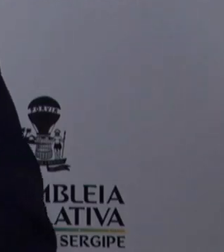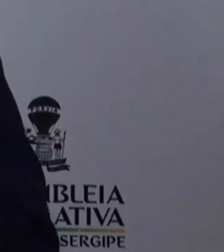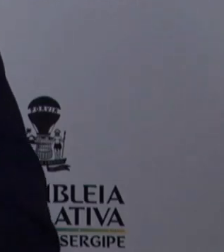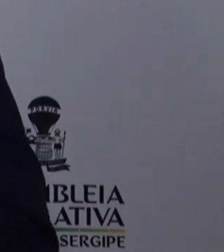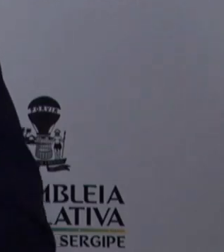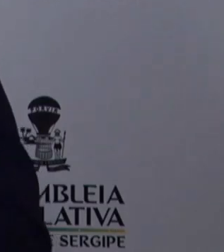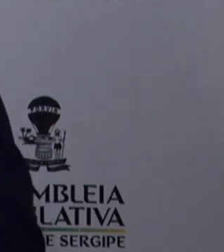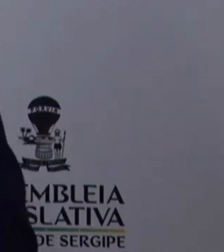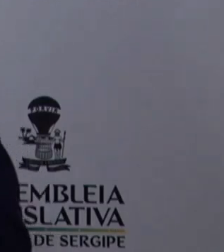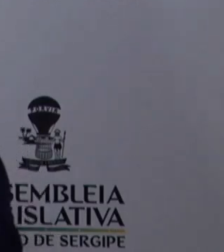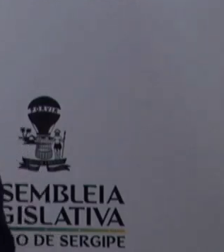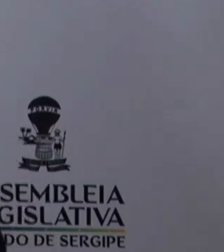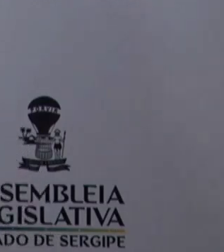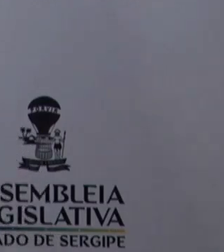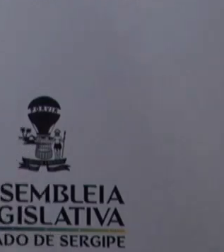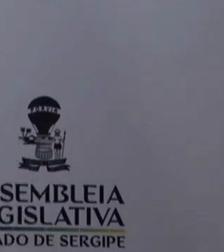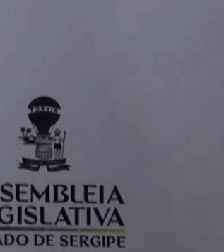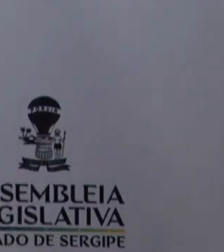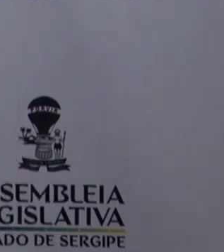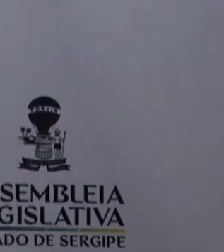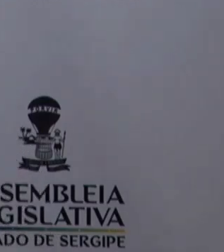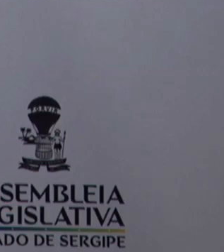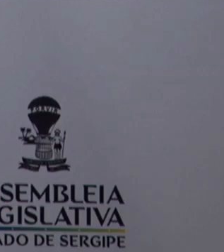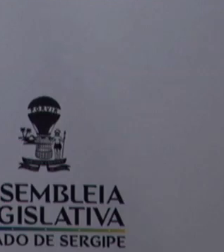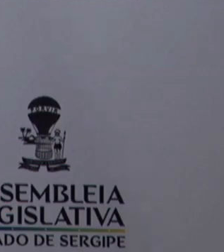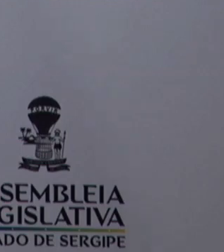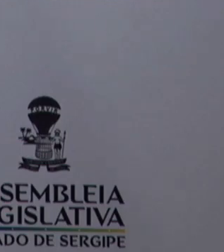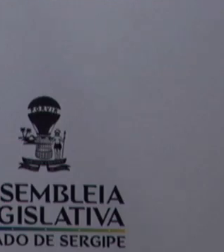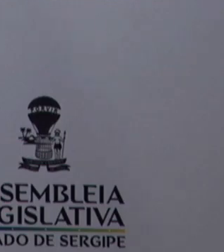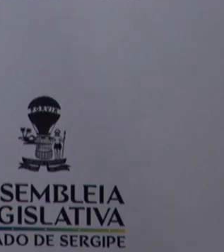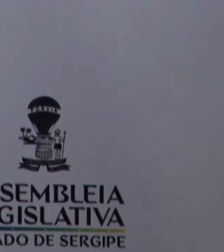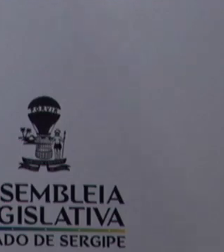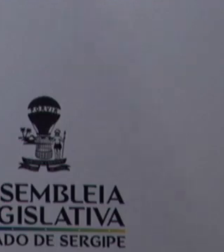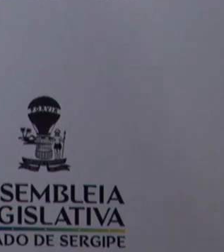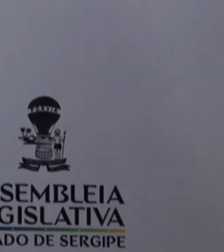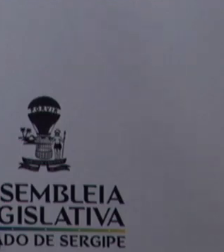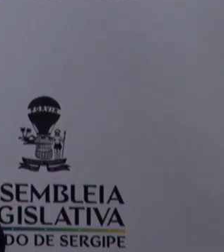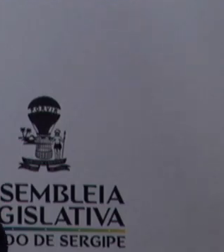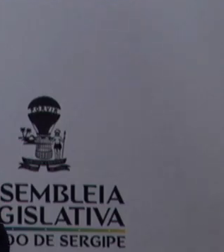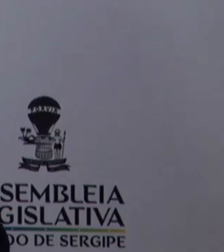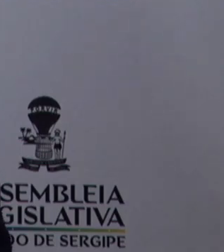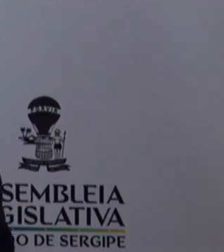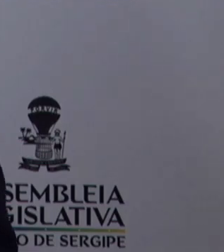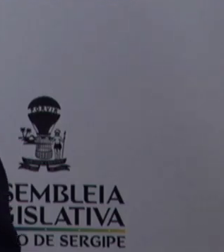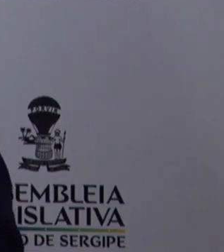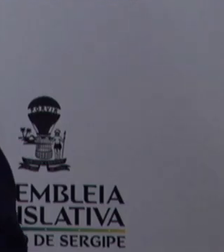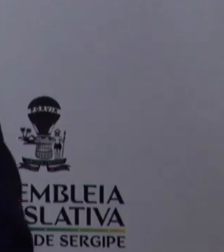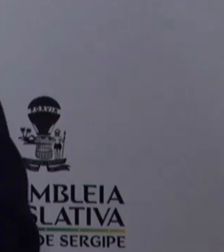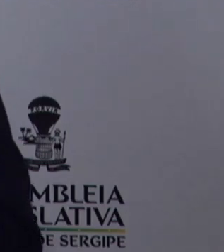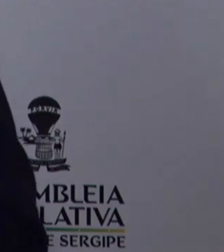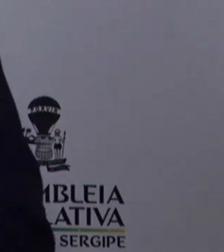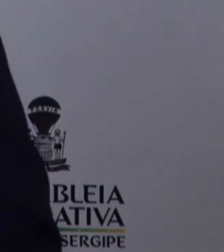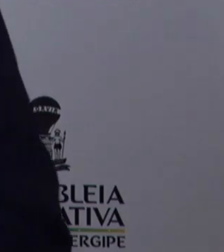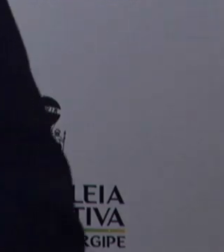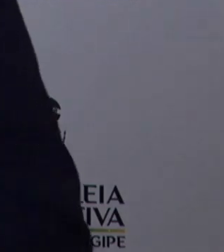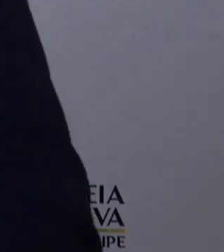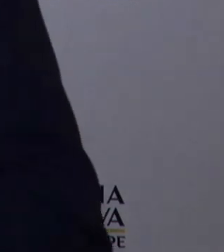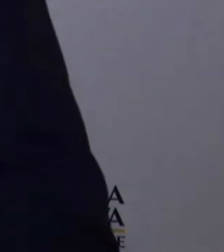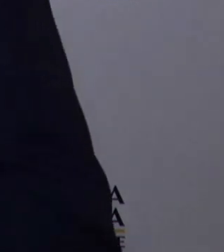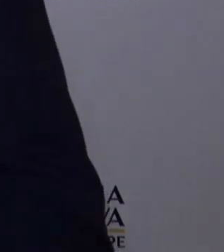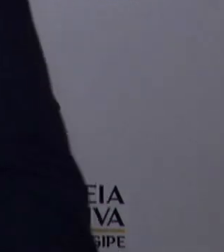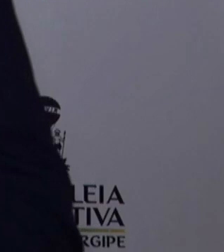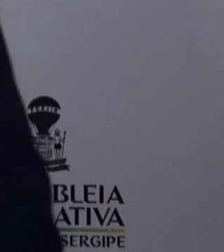Olá, muito bom dia. Quarta-feira, 28 de fevereiro de 2024. Estamos começando mais uma edição do Direto Plenário, após